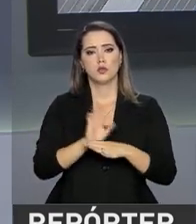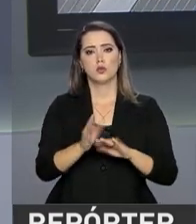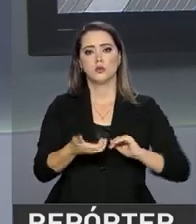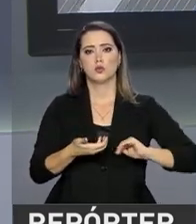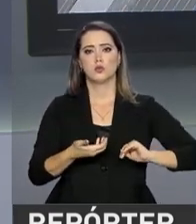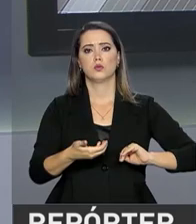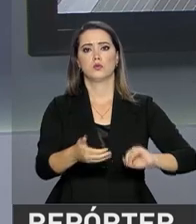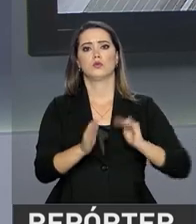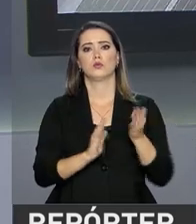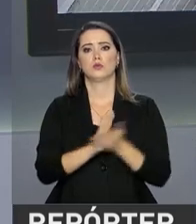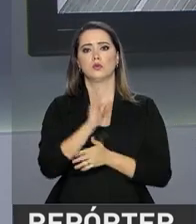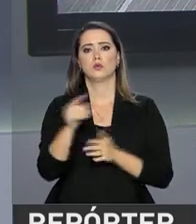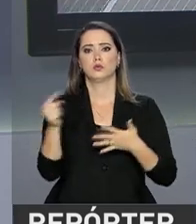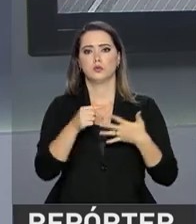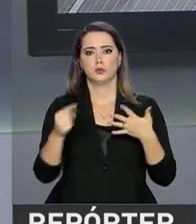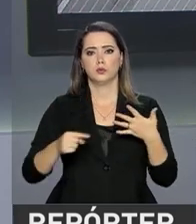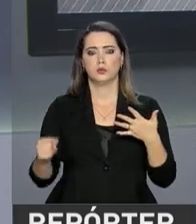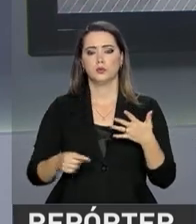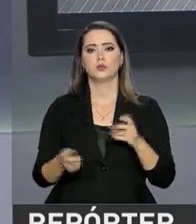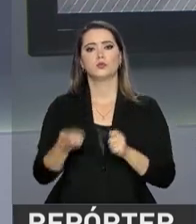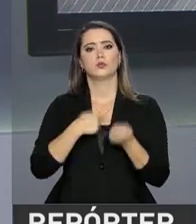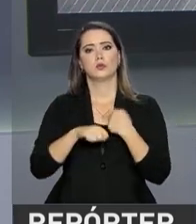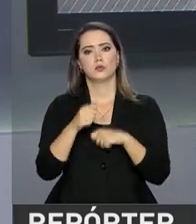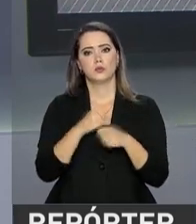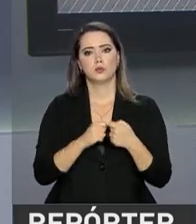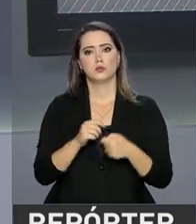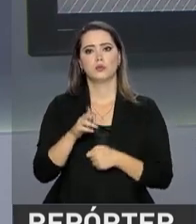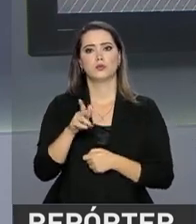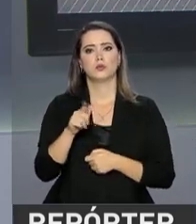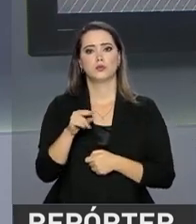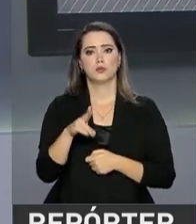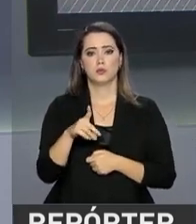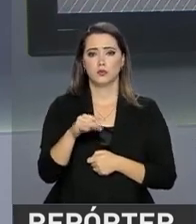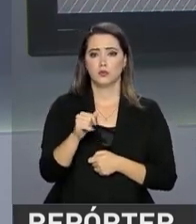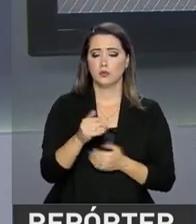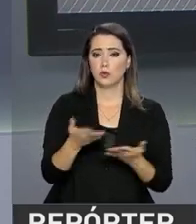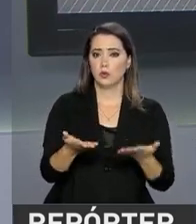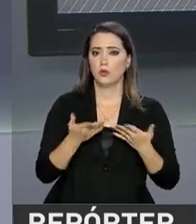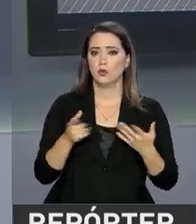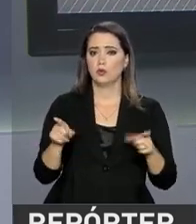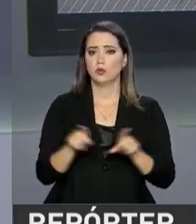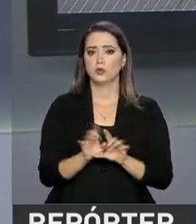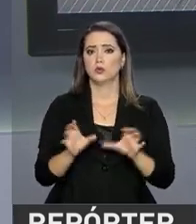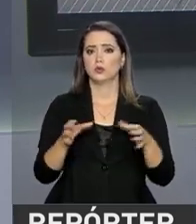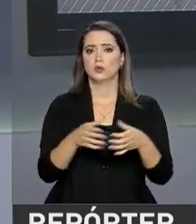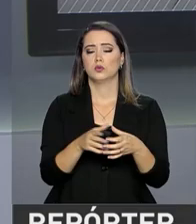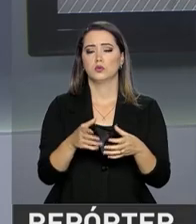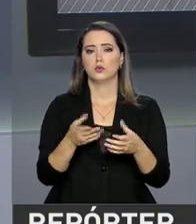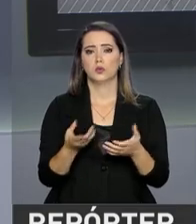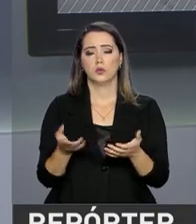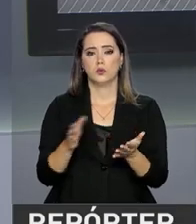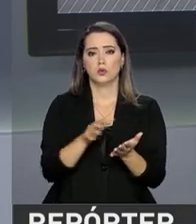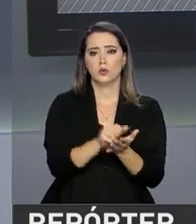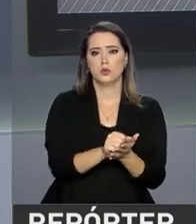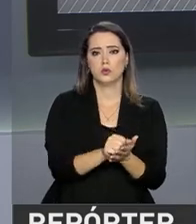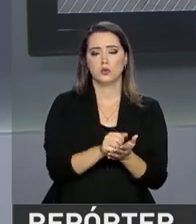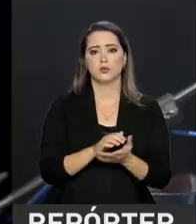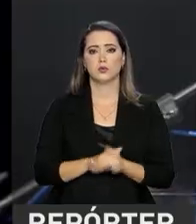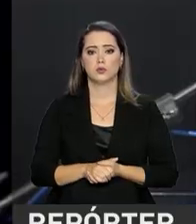Congresso Nacional na aprovação de medidas da agenda econômica. Gardia recebeu hoje o cargo das mãos de Henrique